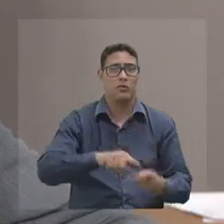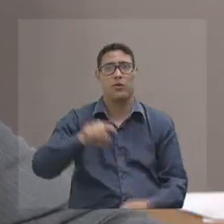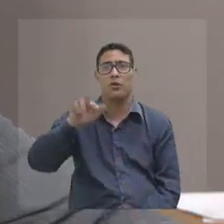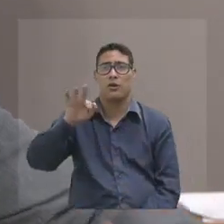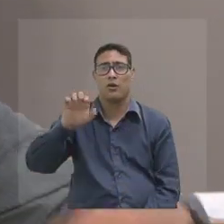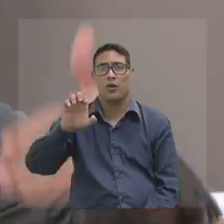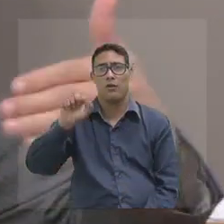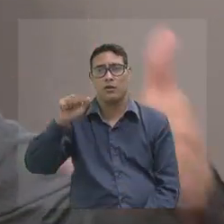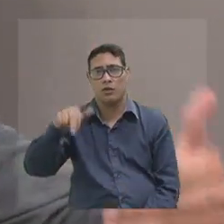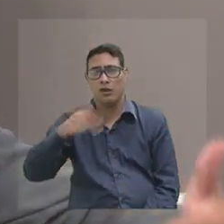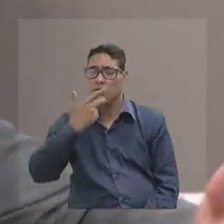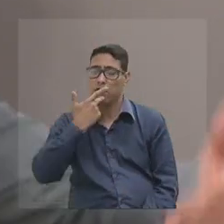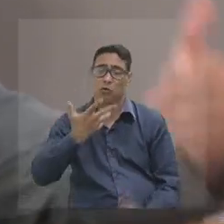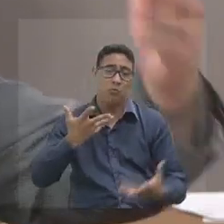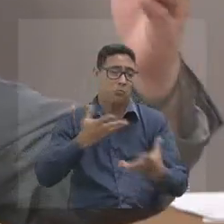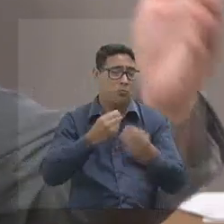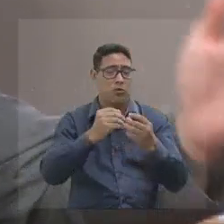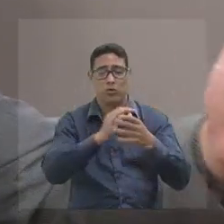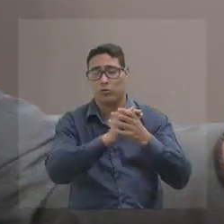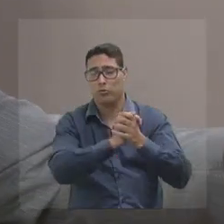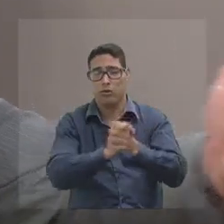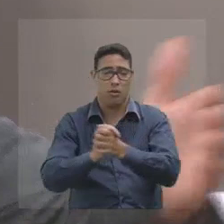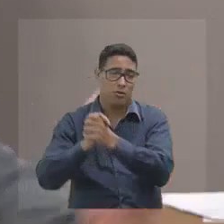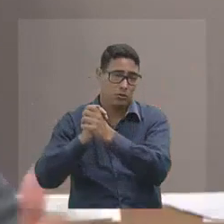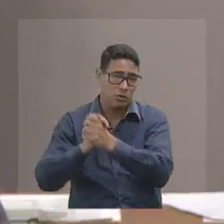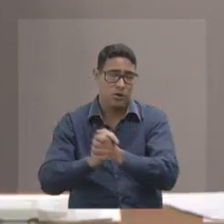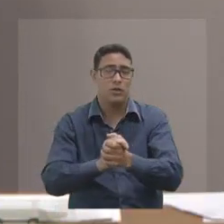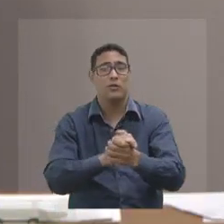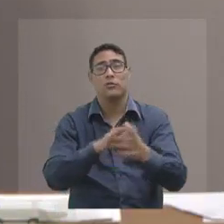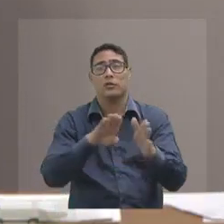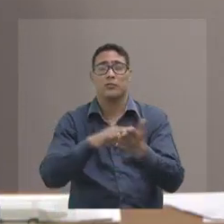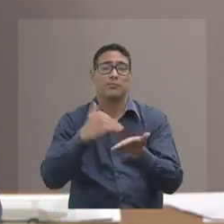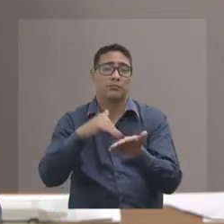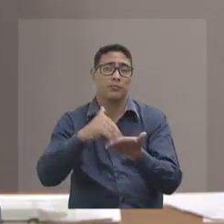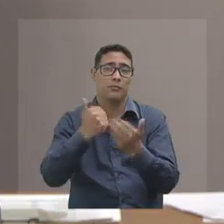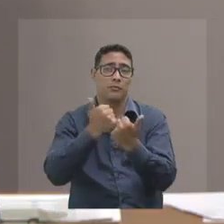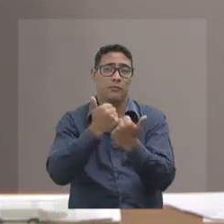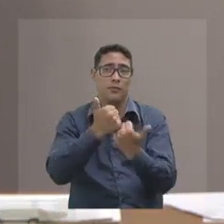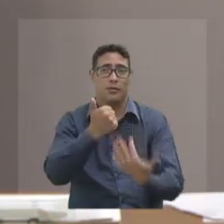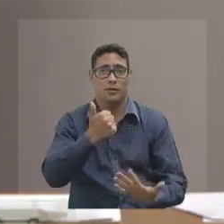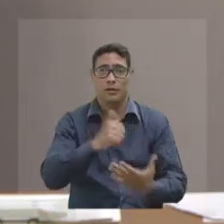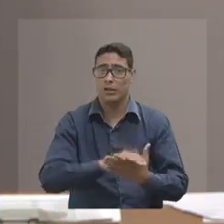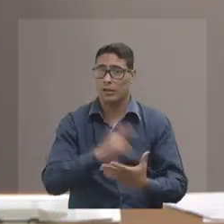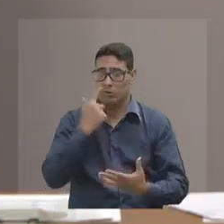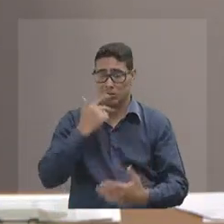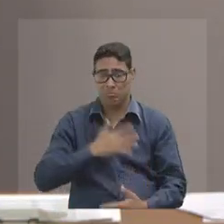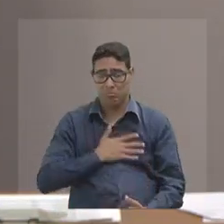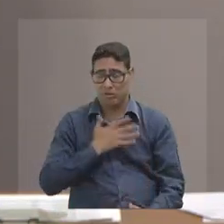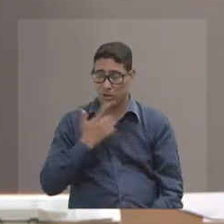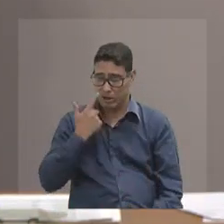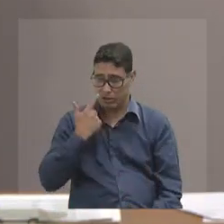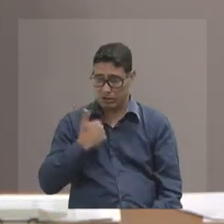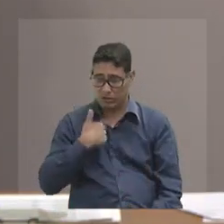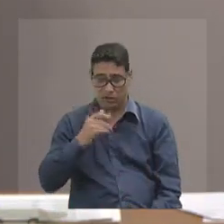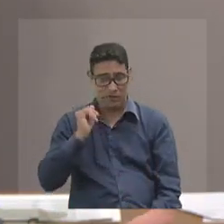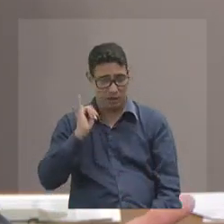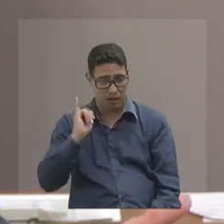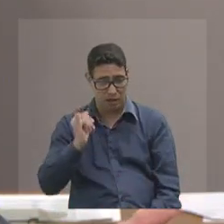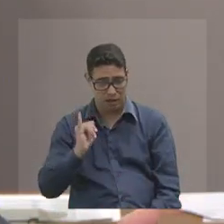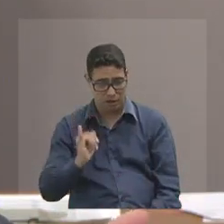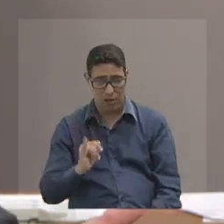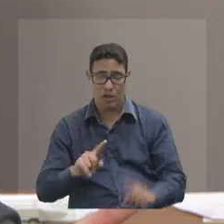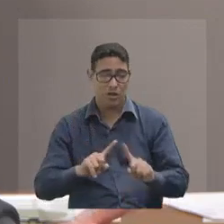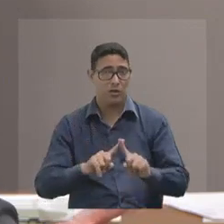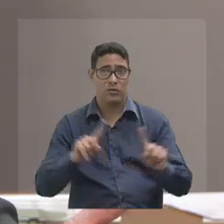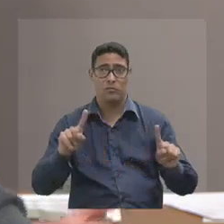também sendo muito elogiada a subsecretaria também Rodrigo Eu até me sonhei quando houvesse essa esse relato mas é